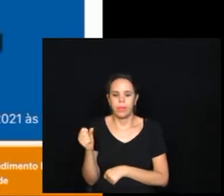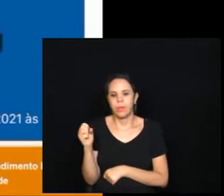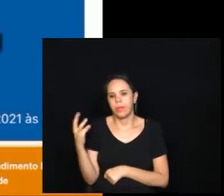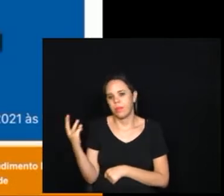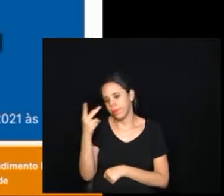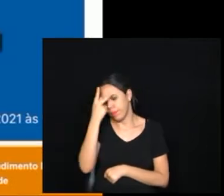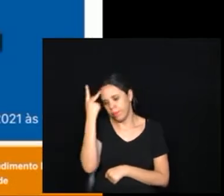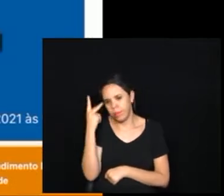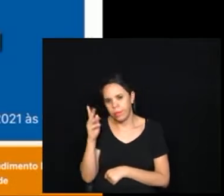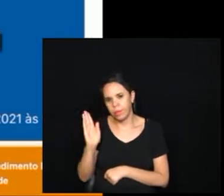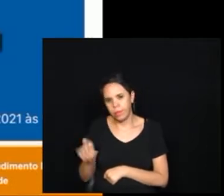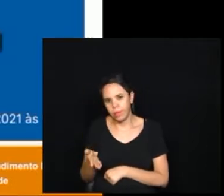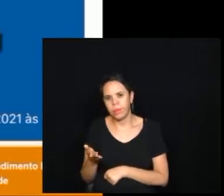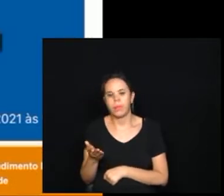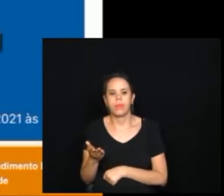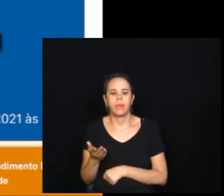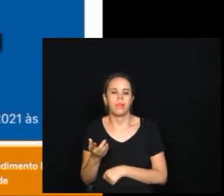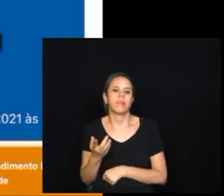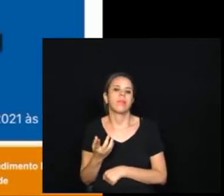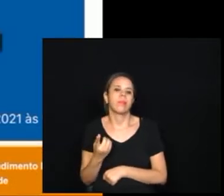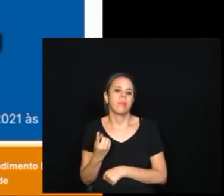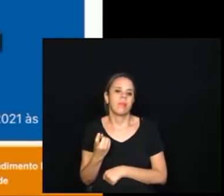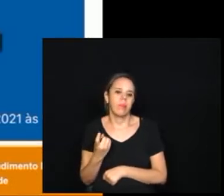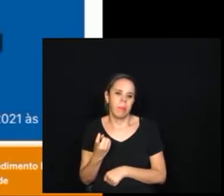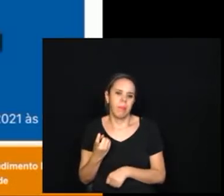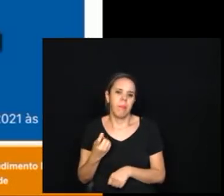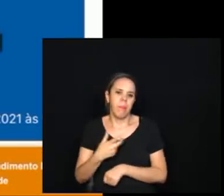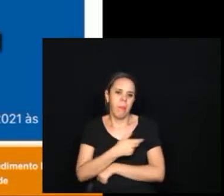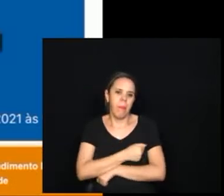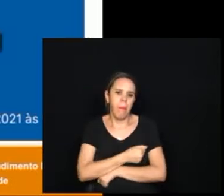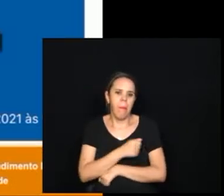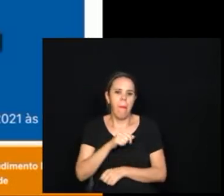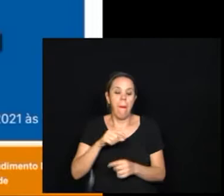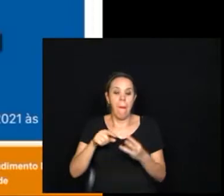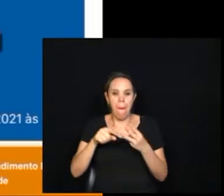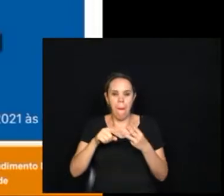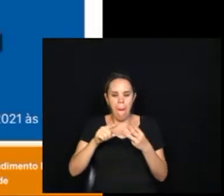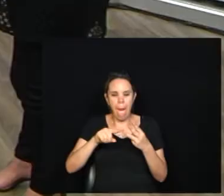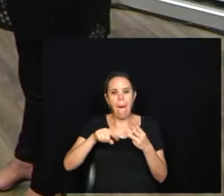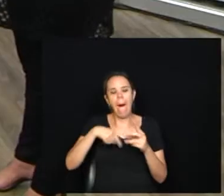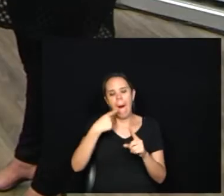11.483 pessoas que já foram imunizadas com a dose adicional,